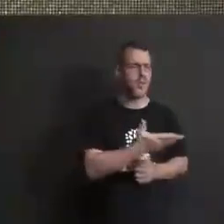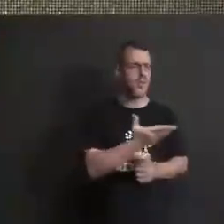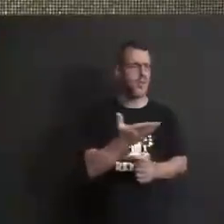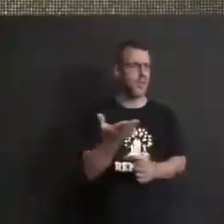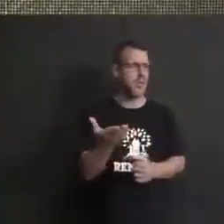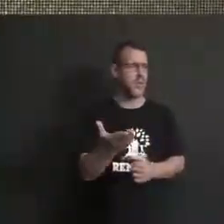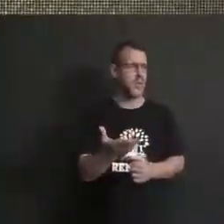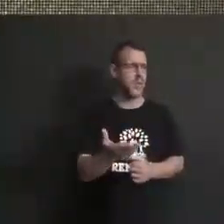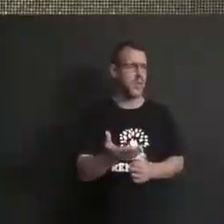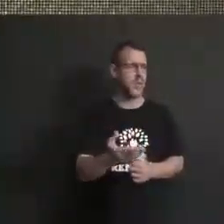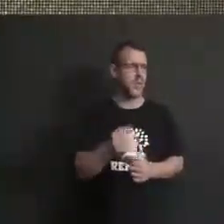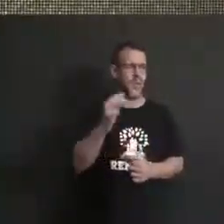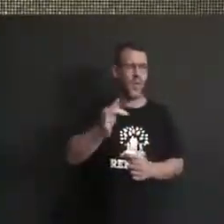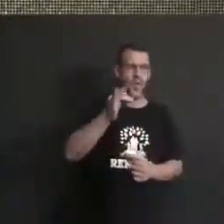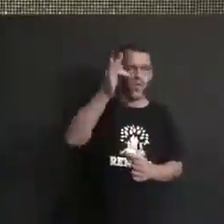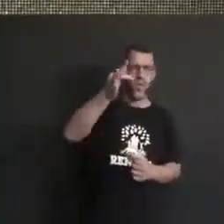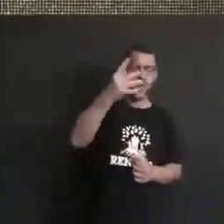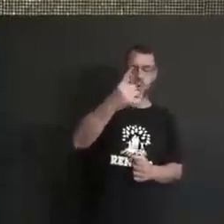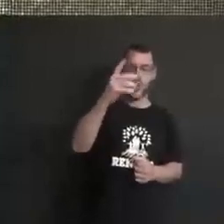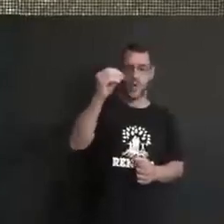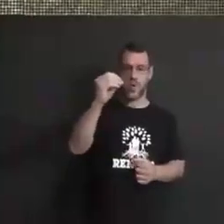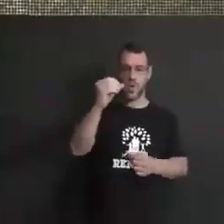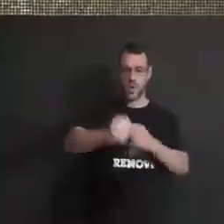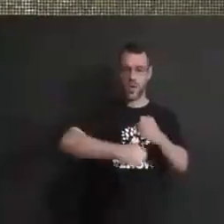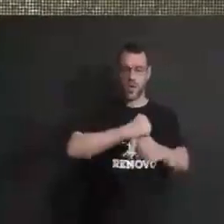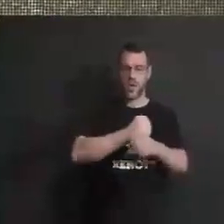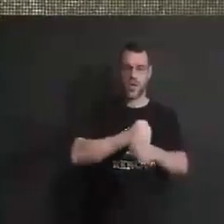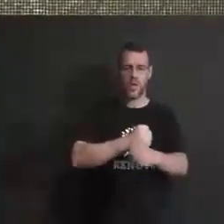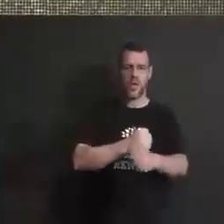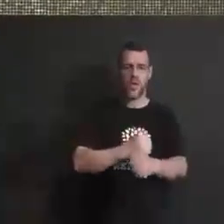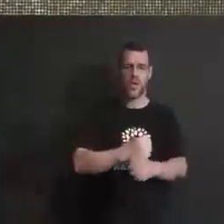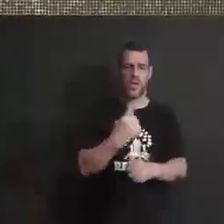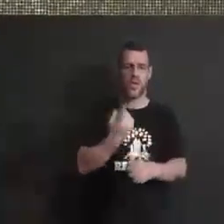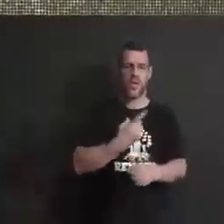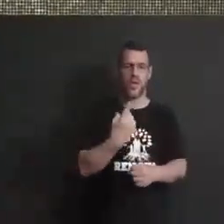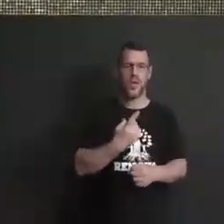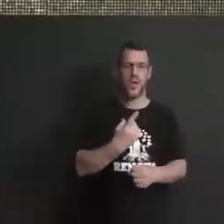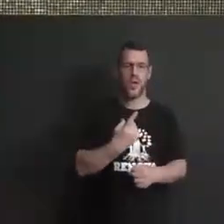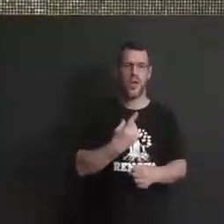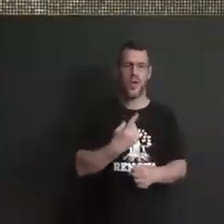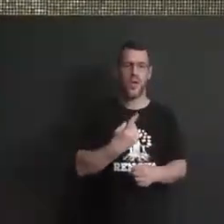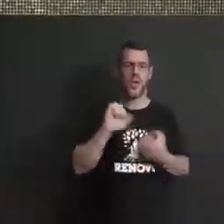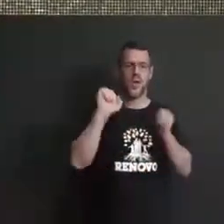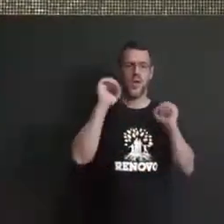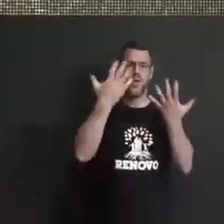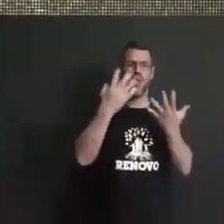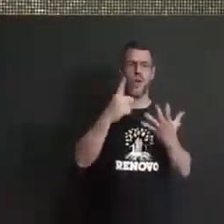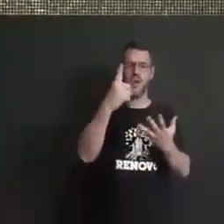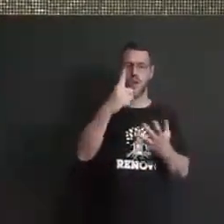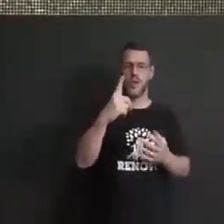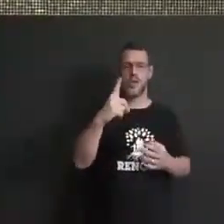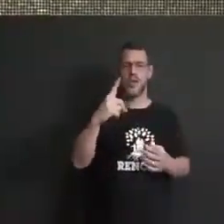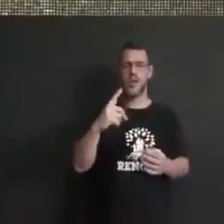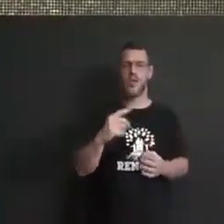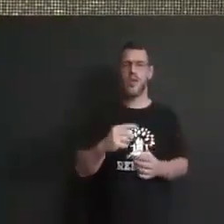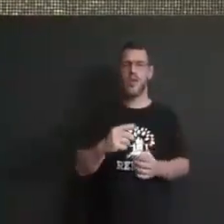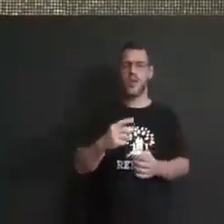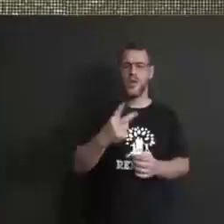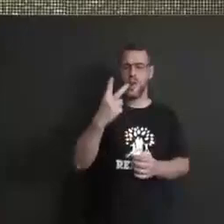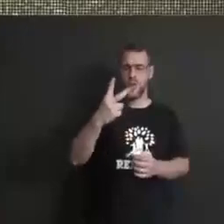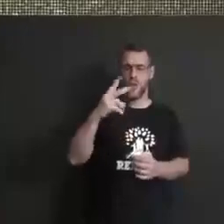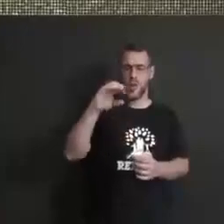daqui a 10 anos, nós vamos comemorar 2000 anos de Cristo. Quem